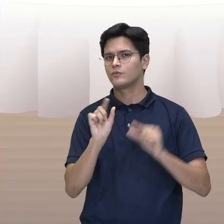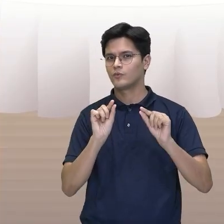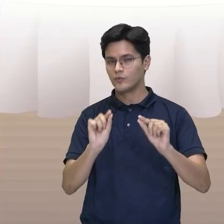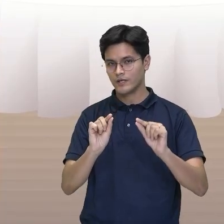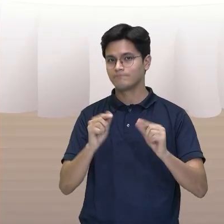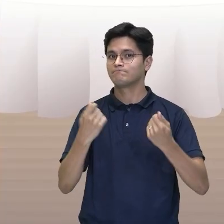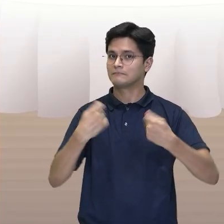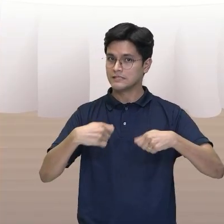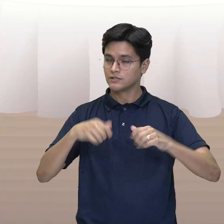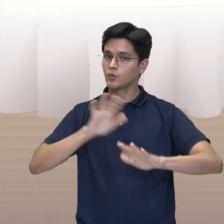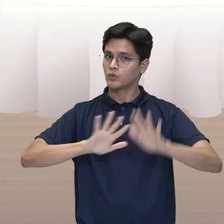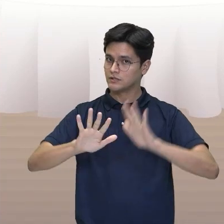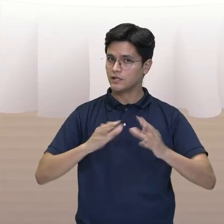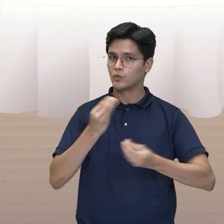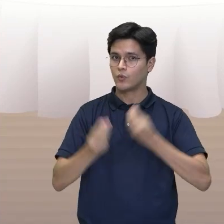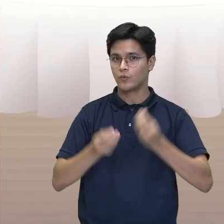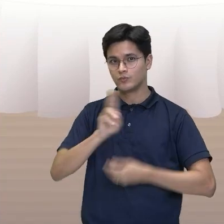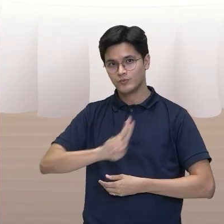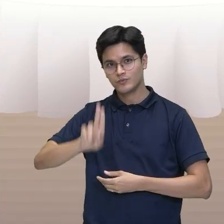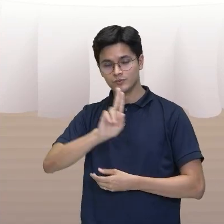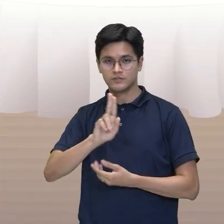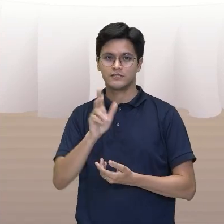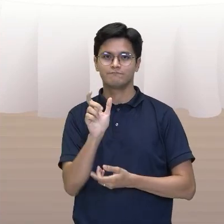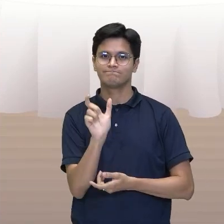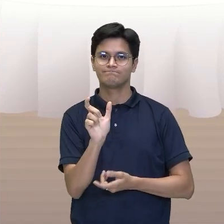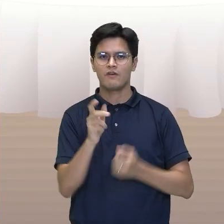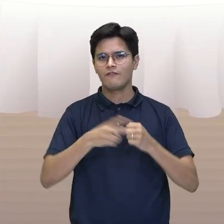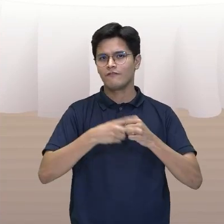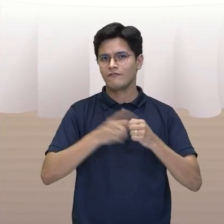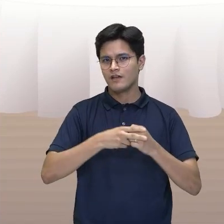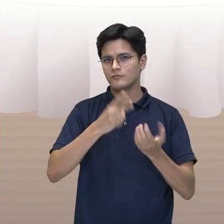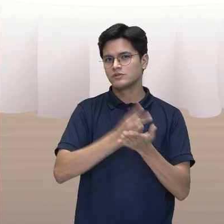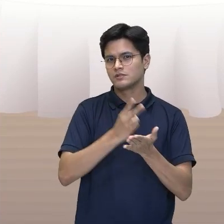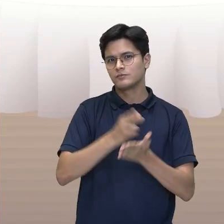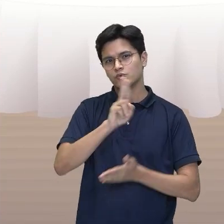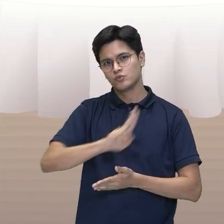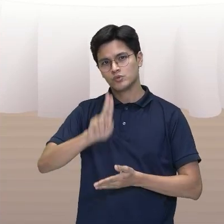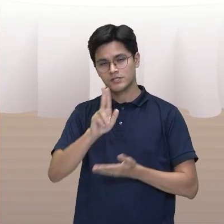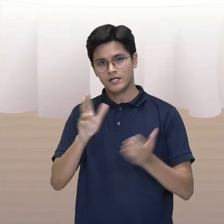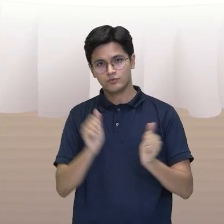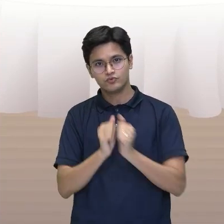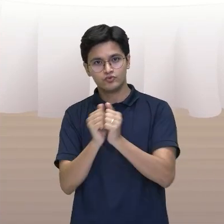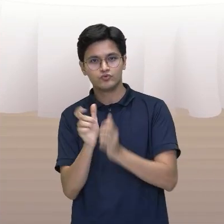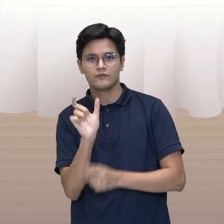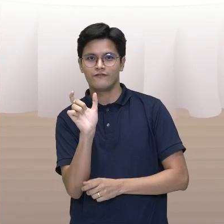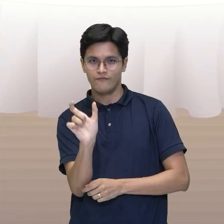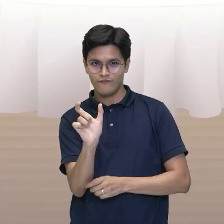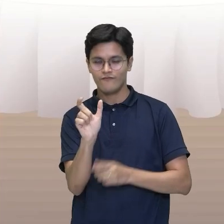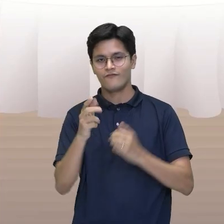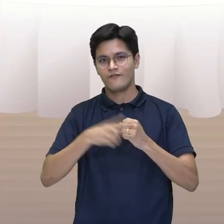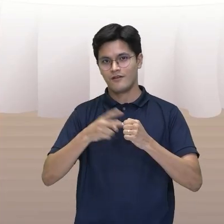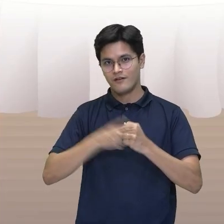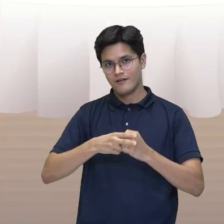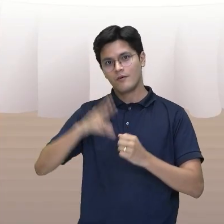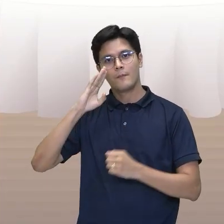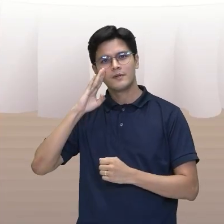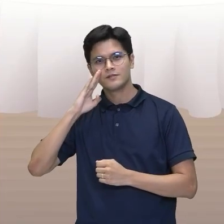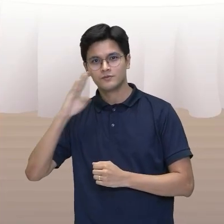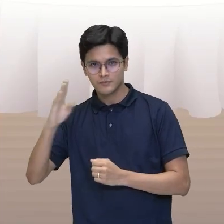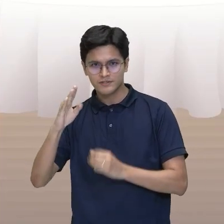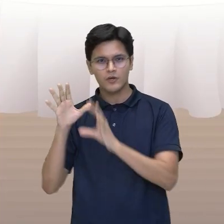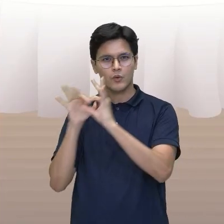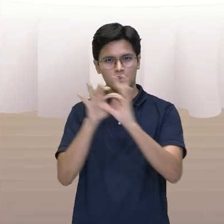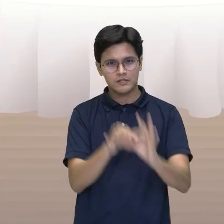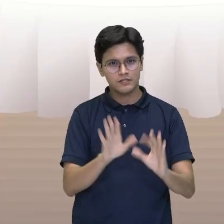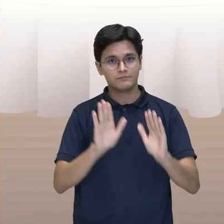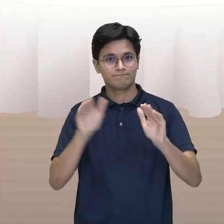Ele é um verbo que ele é sempre utilizado como verbo principal em situações bem específicas, tá certo? Agora, me dá licença que eu vou